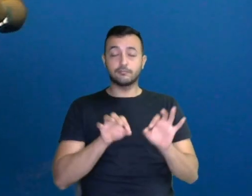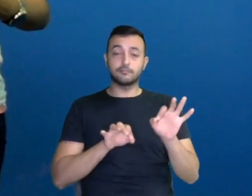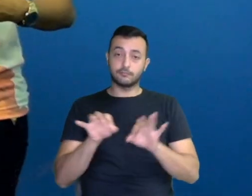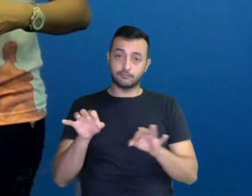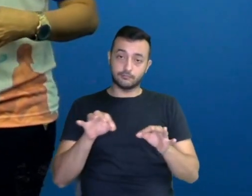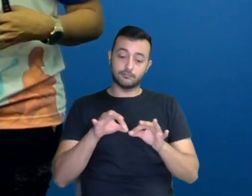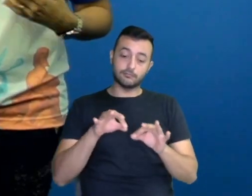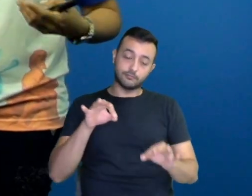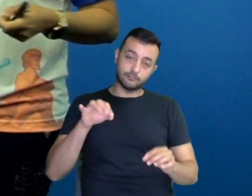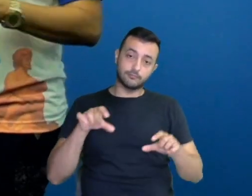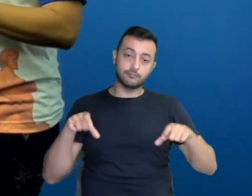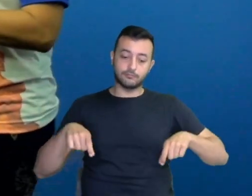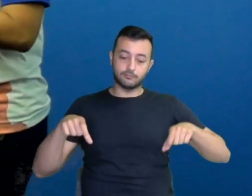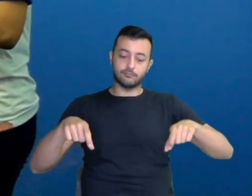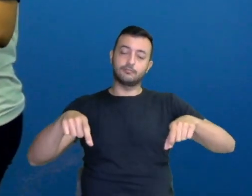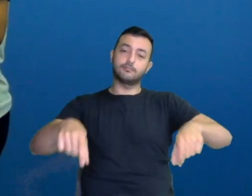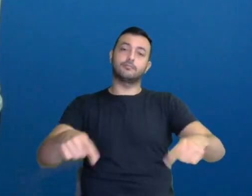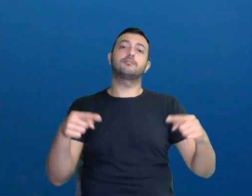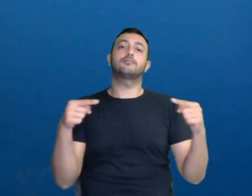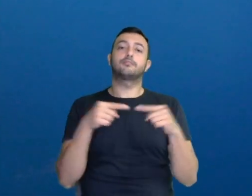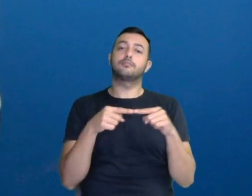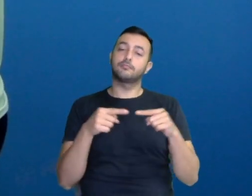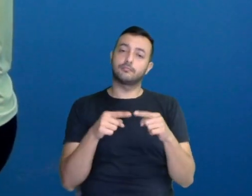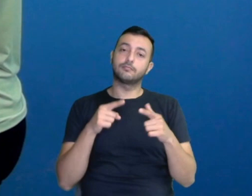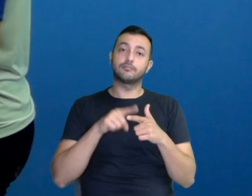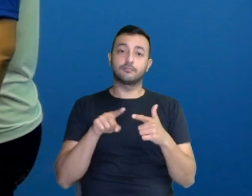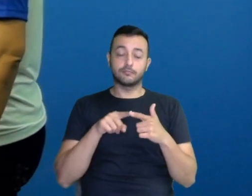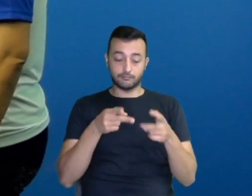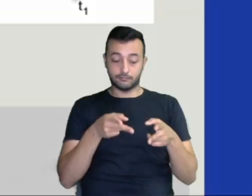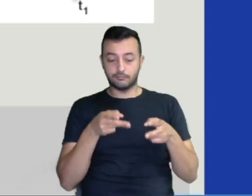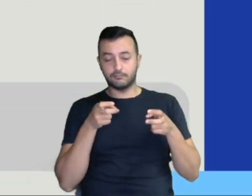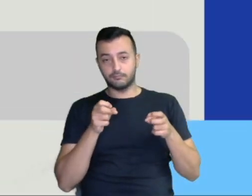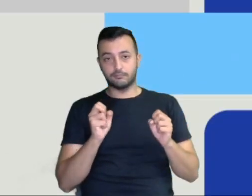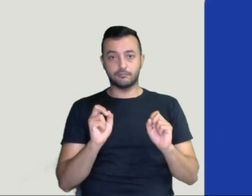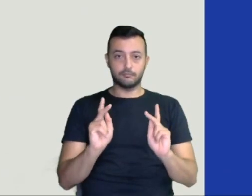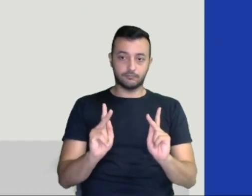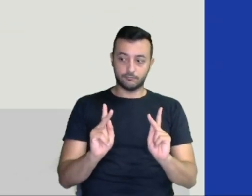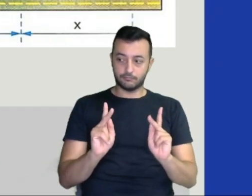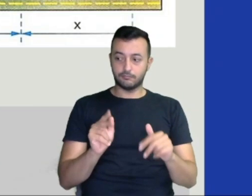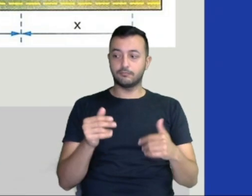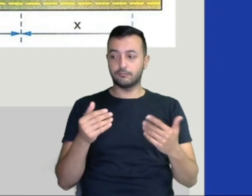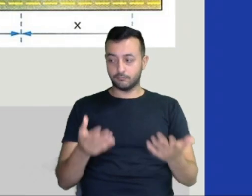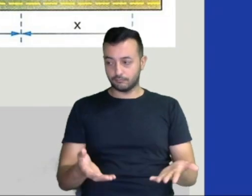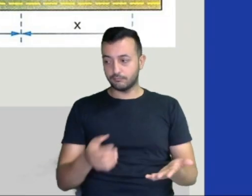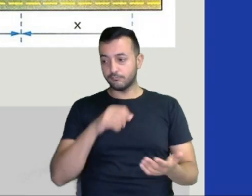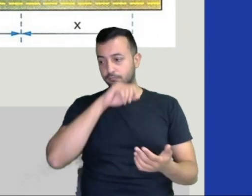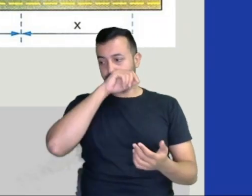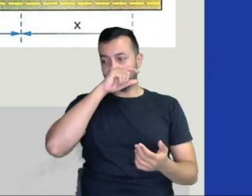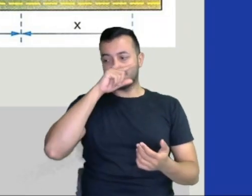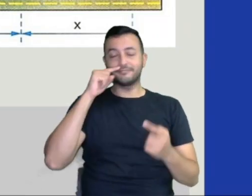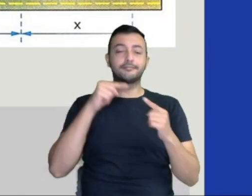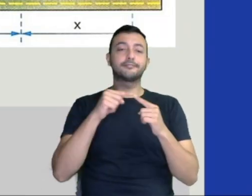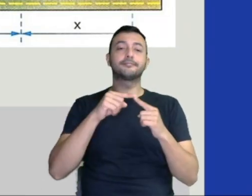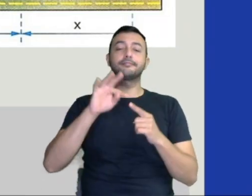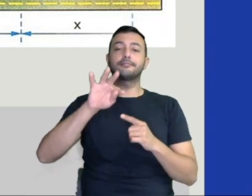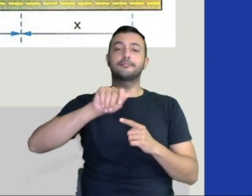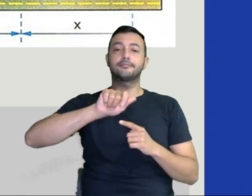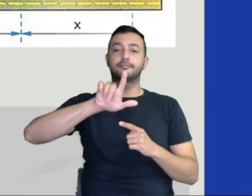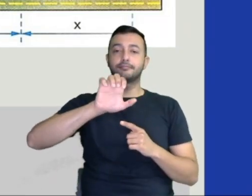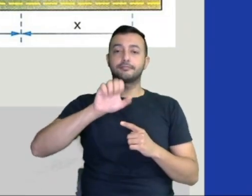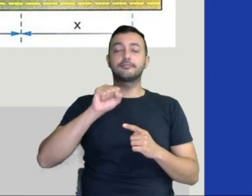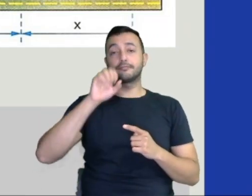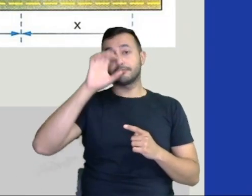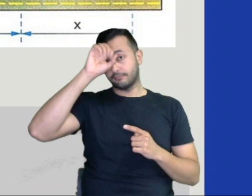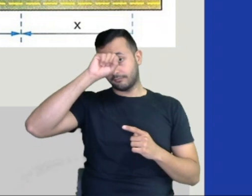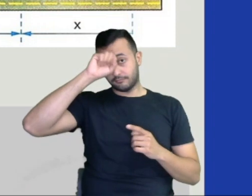sua proporção a partir do teu problema, ok? Então, é isso que diz o Teorema de Tales. Vamos